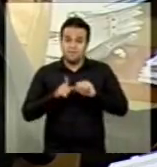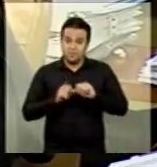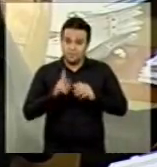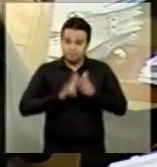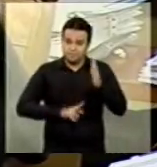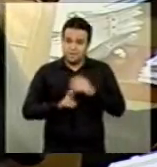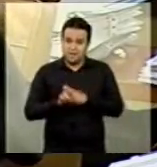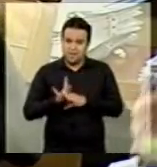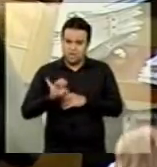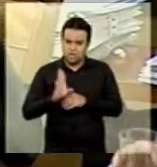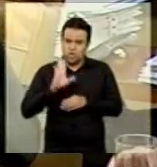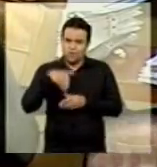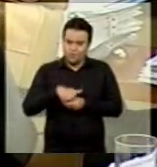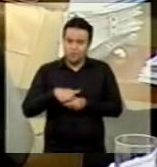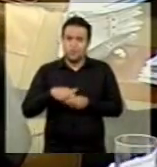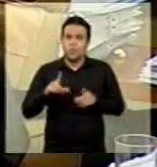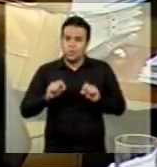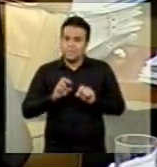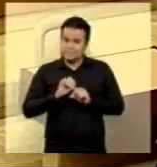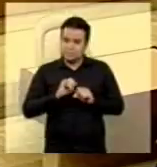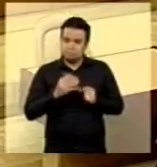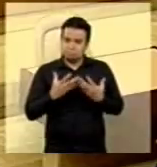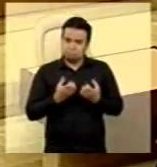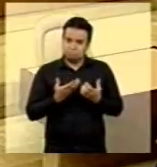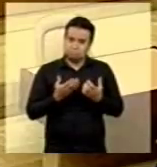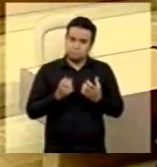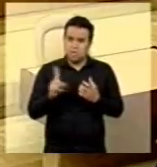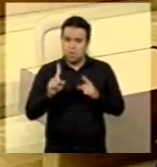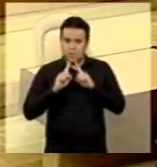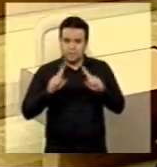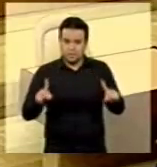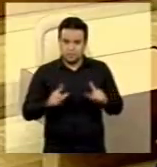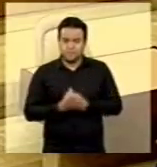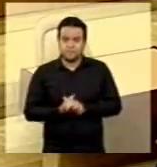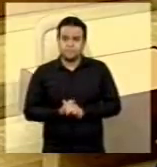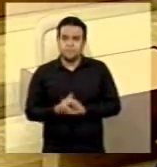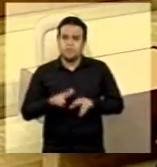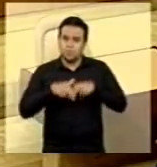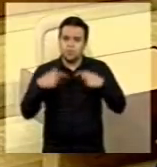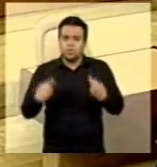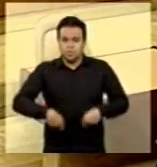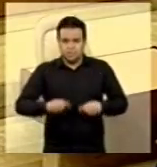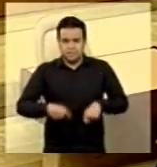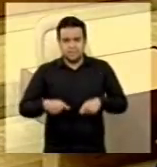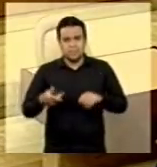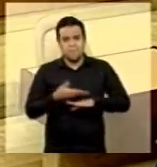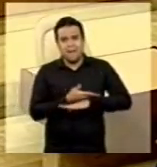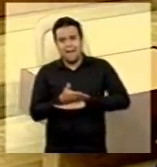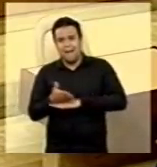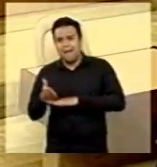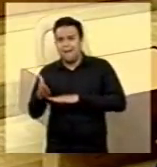e levar à turma para recebimento ou não da denúncia. E isso realmente necessita um tempo maior do